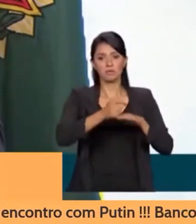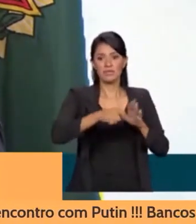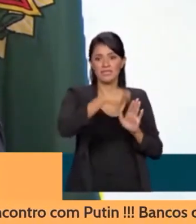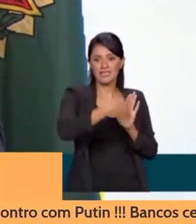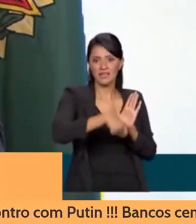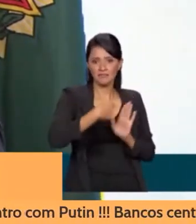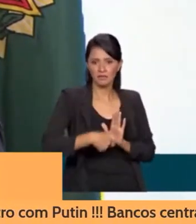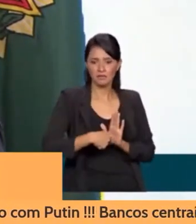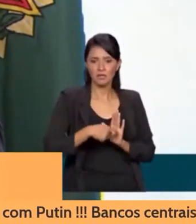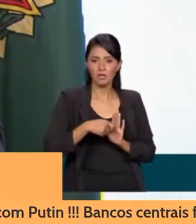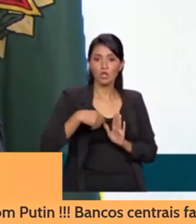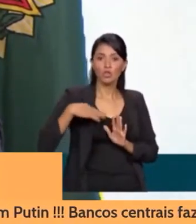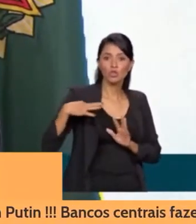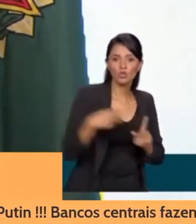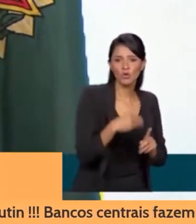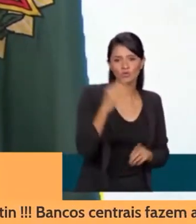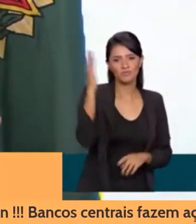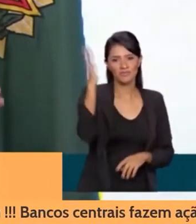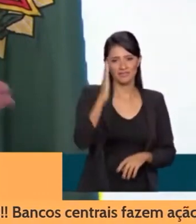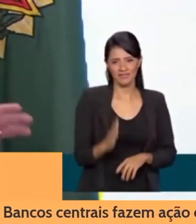sejam brasileiros